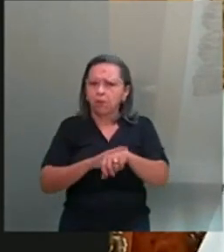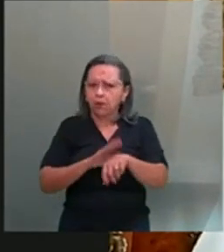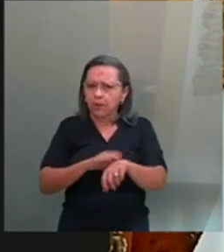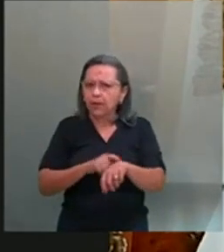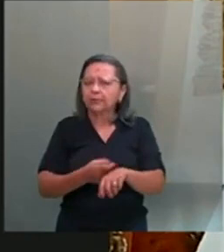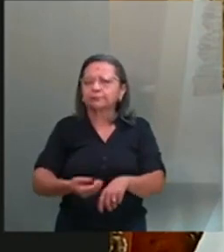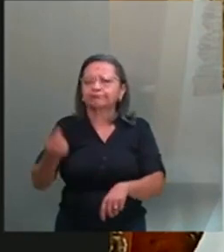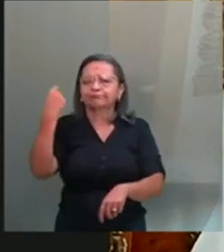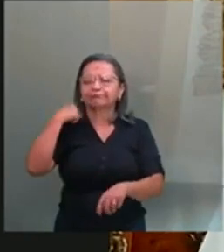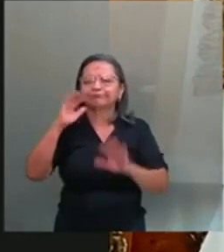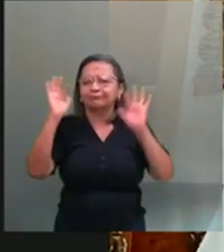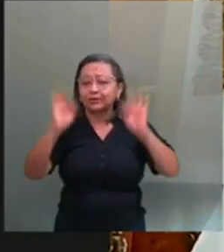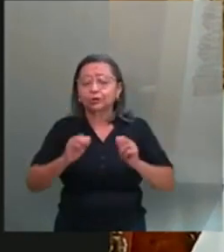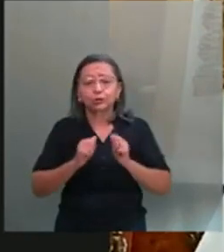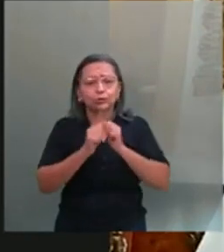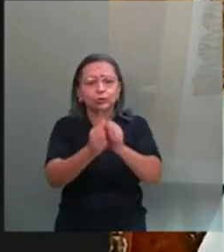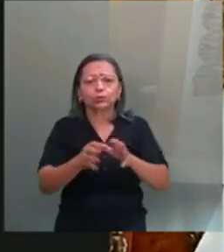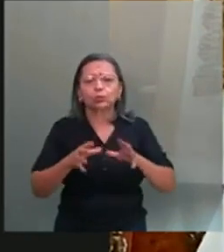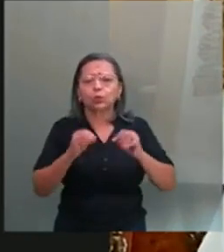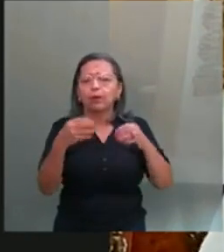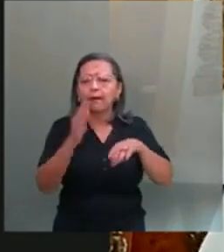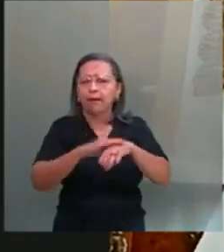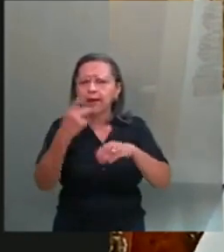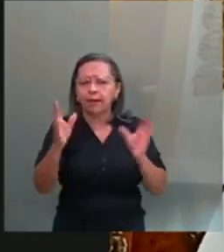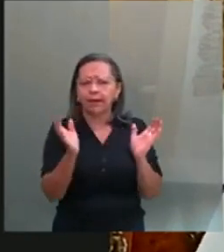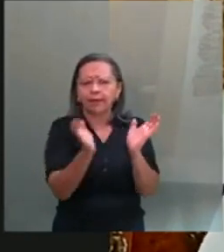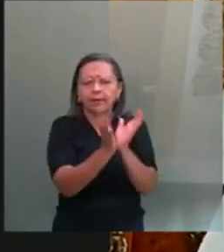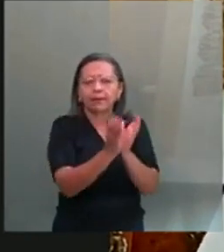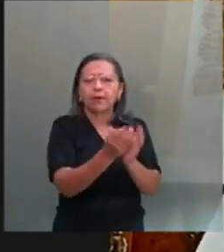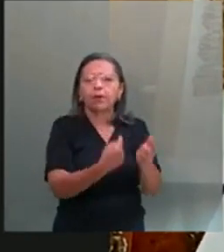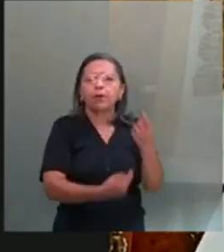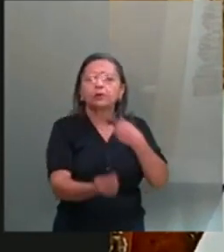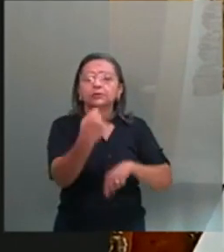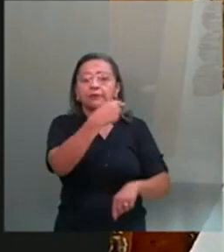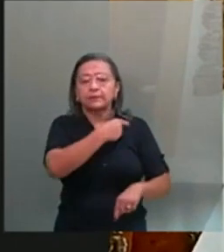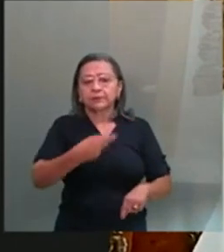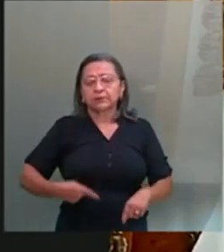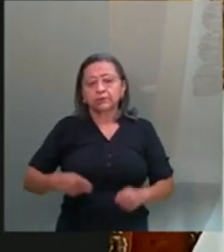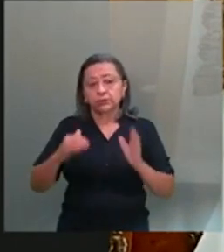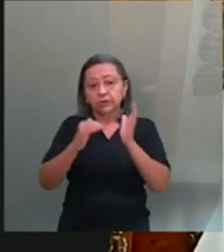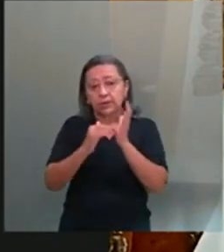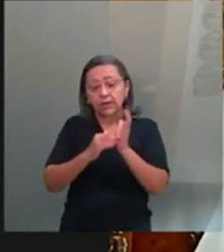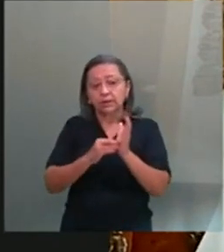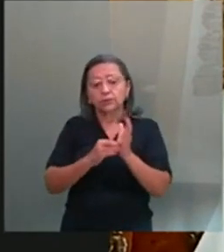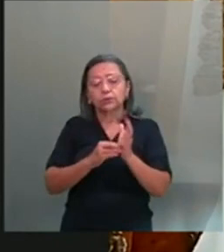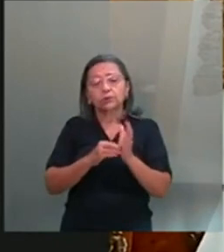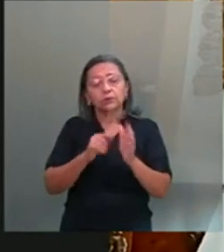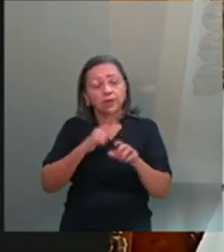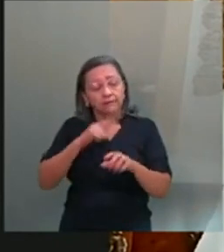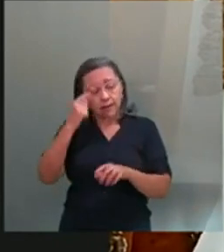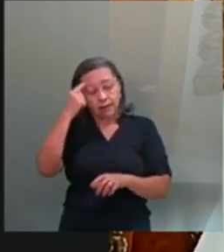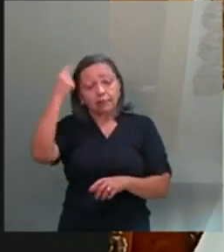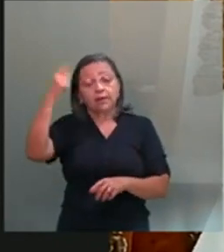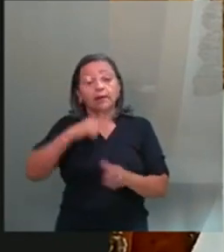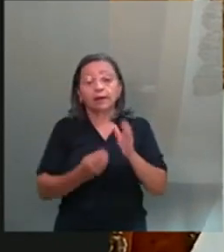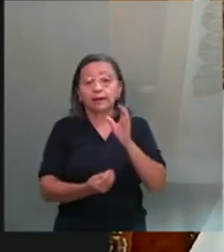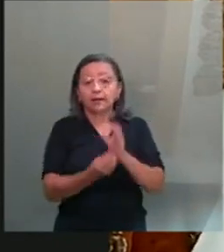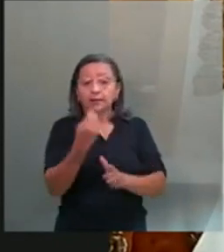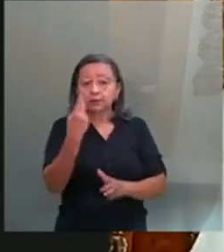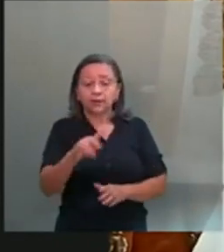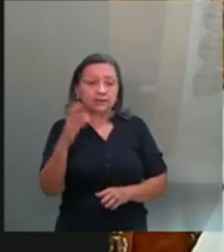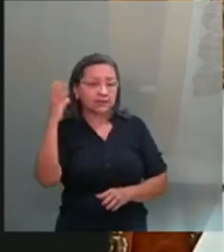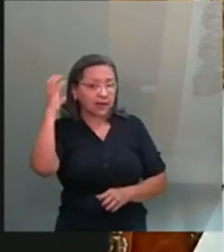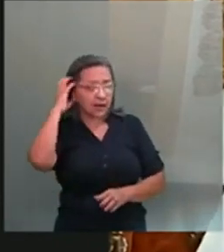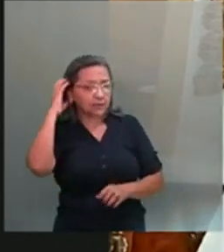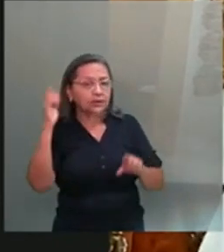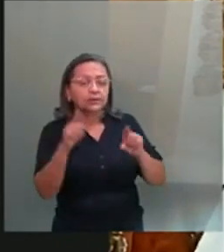feliz, juntamente com toda a sua equipe, ao presidir o Senado da República, tomou a iniciativa da criação dessa rádio e